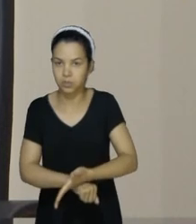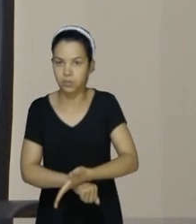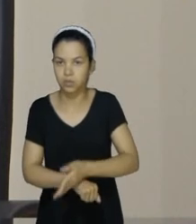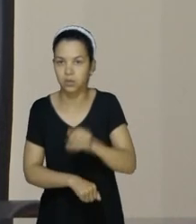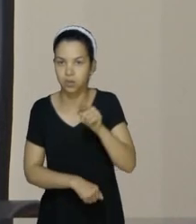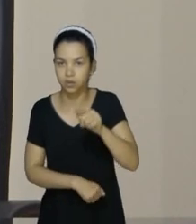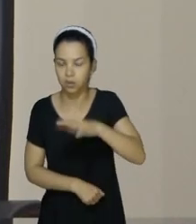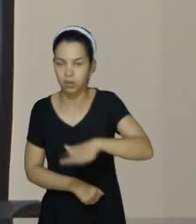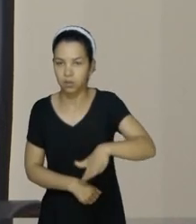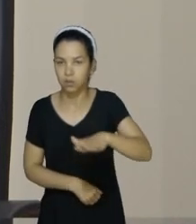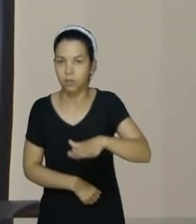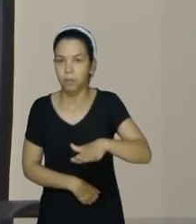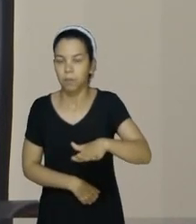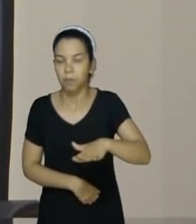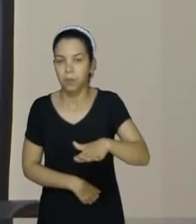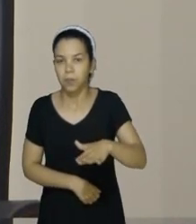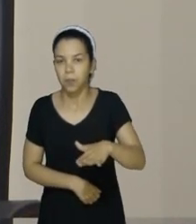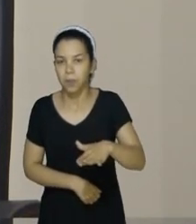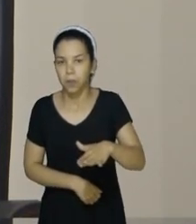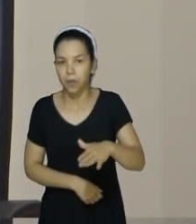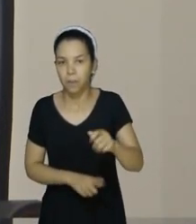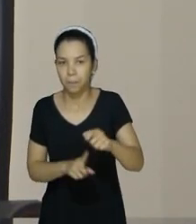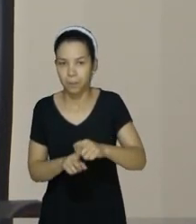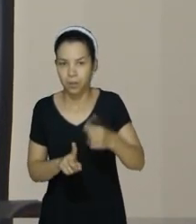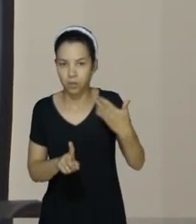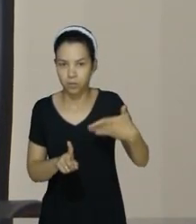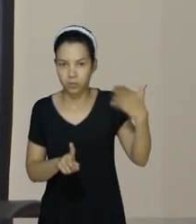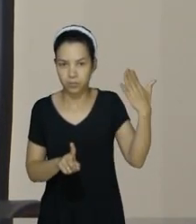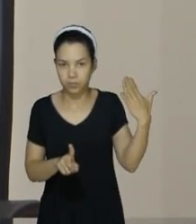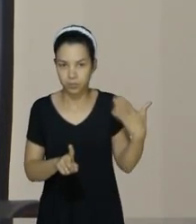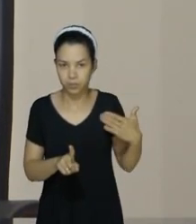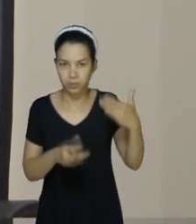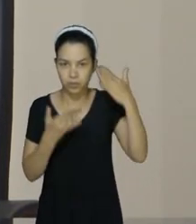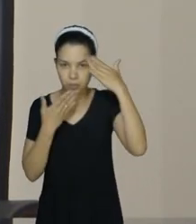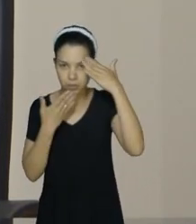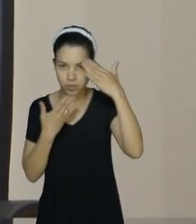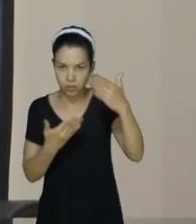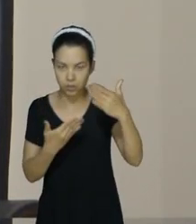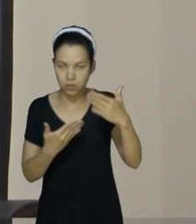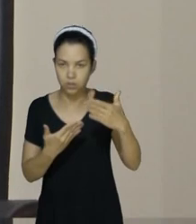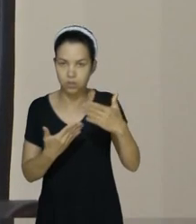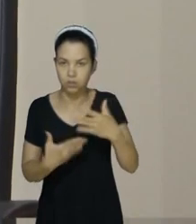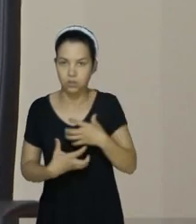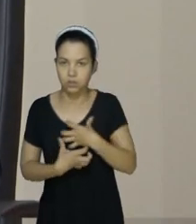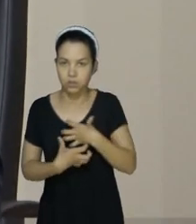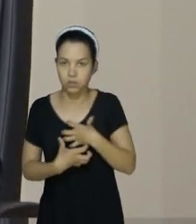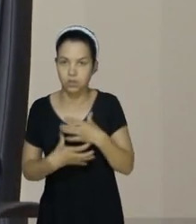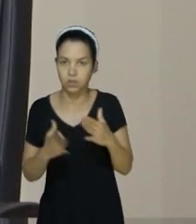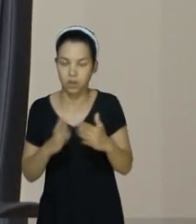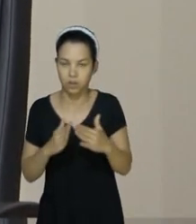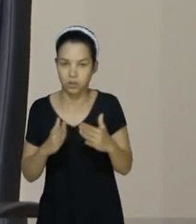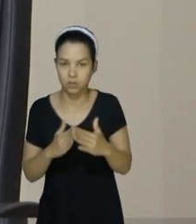no encontro do mês passado. Muito obrigado, sinto-se aqui em casa.